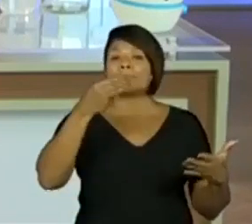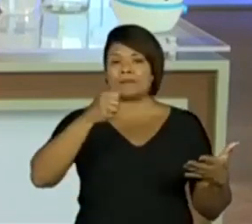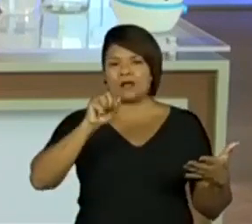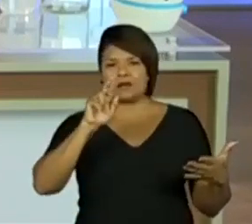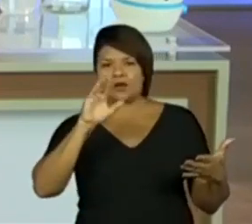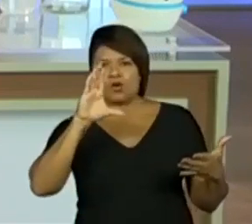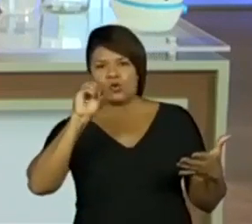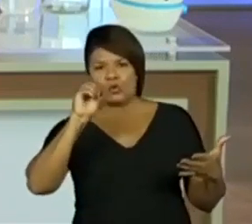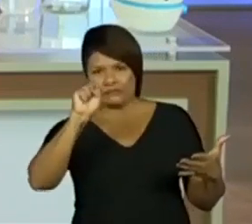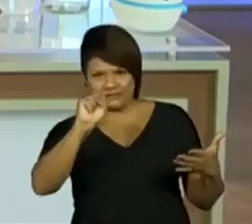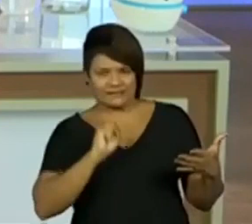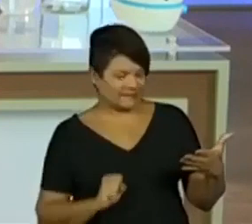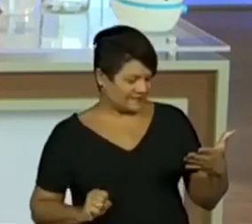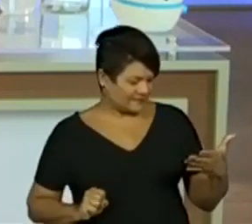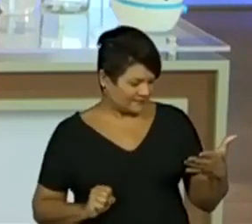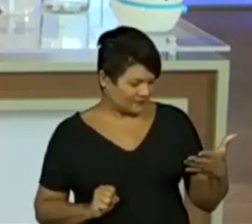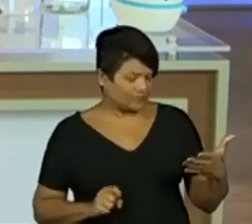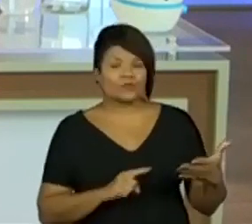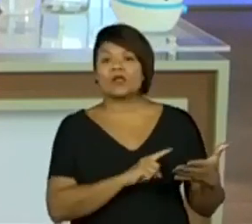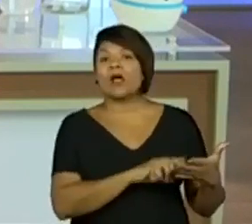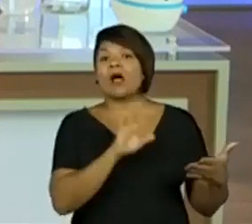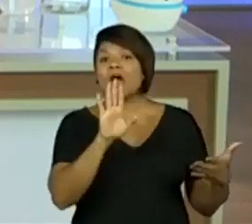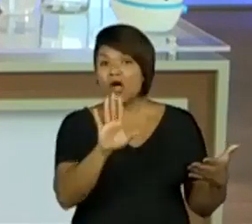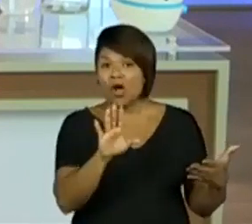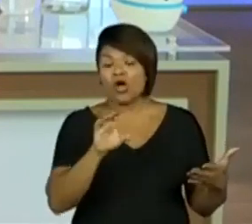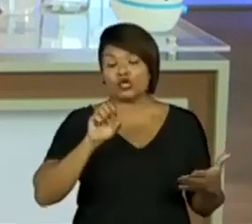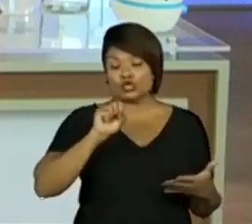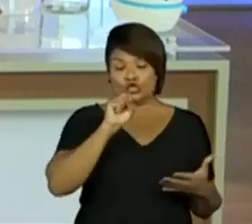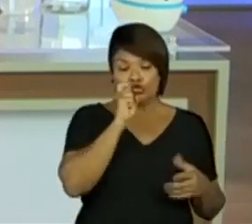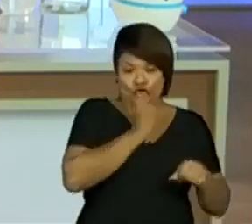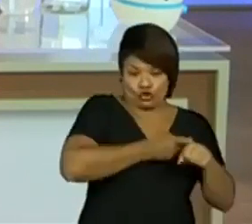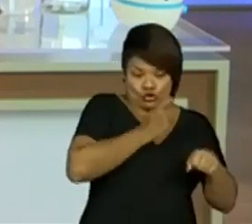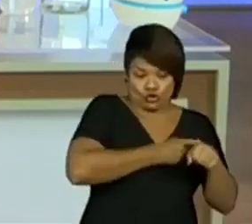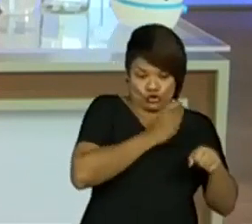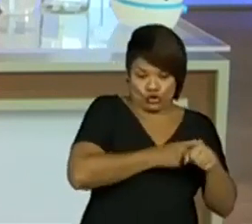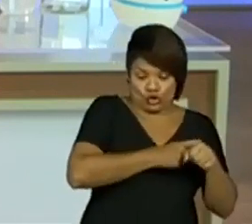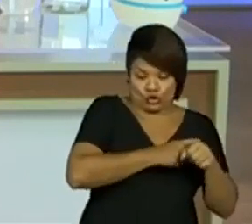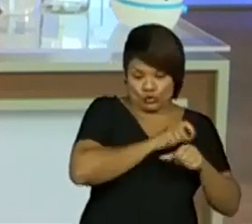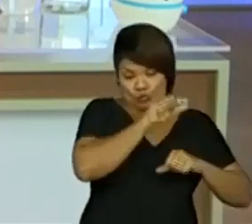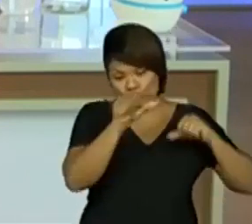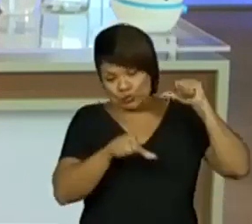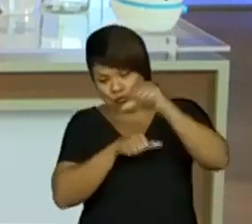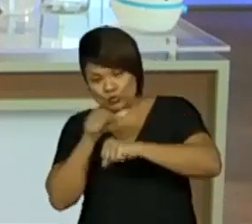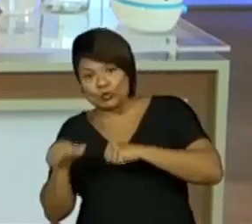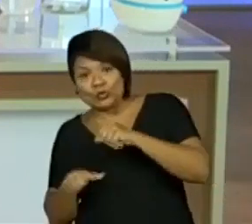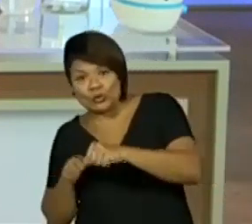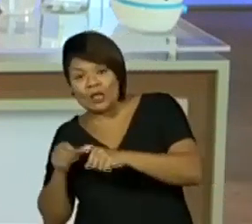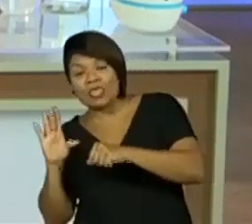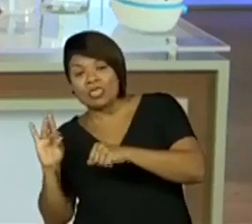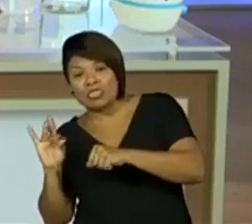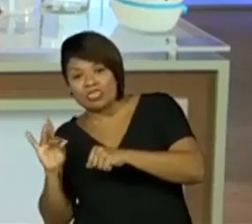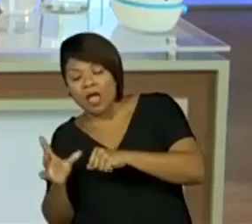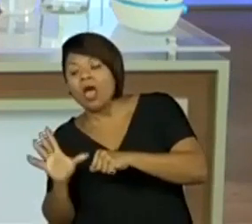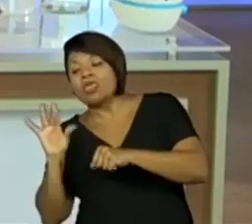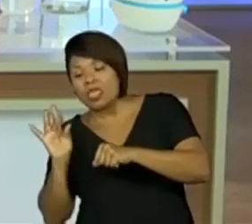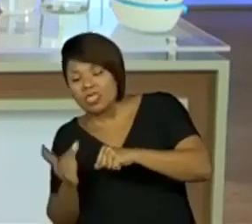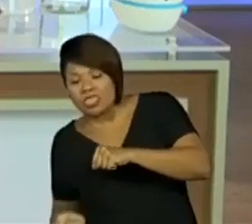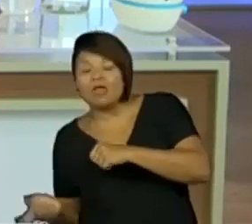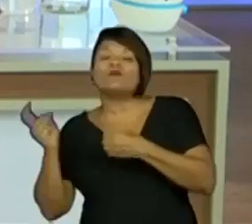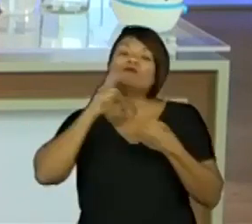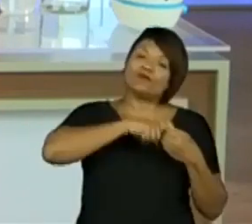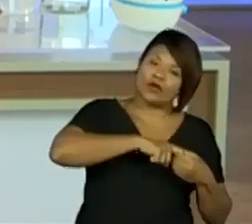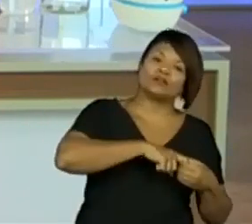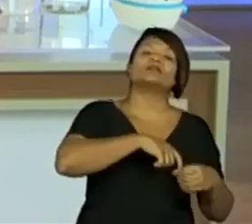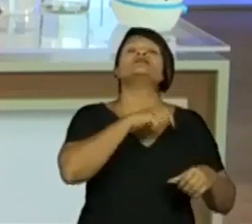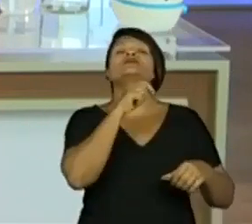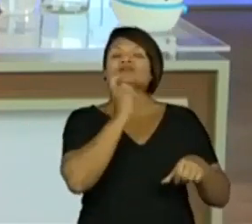Marcos diz o seguinte, de sólido pode virar líquido e novamente para o sólido. Muito bem observado,